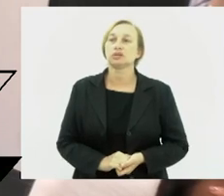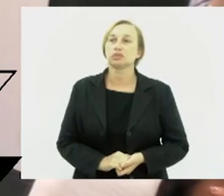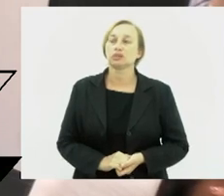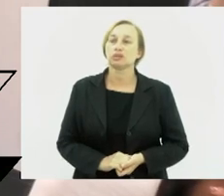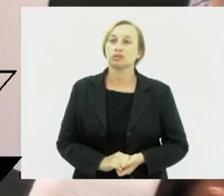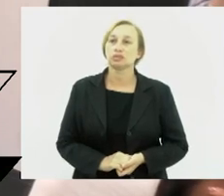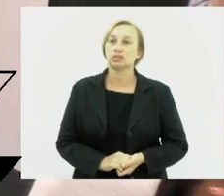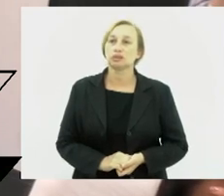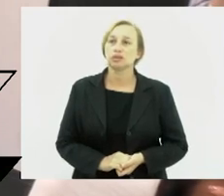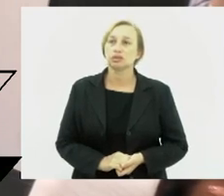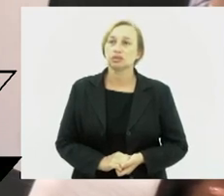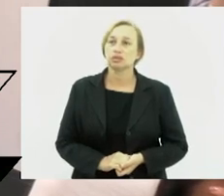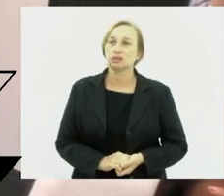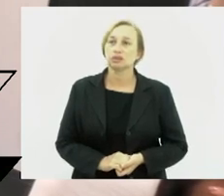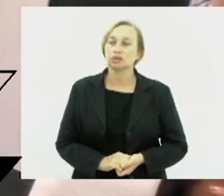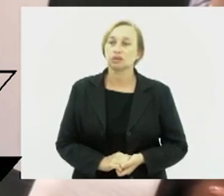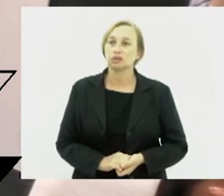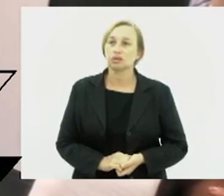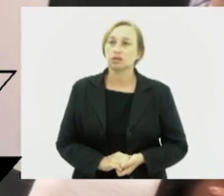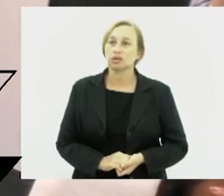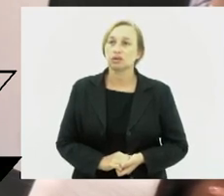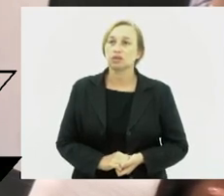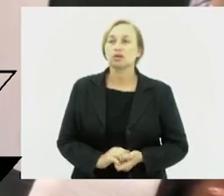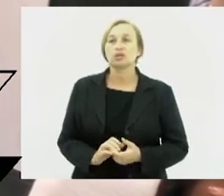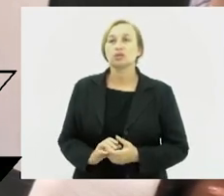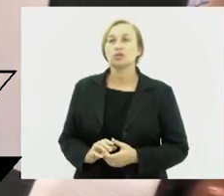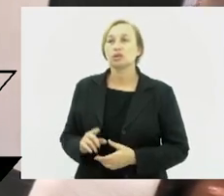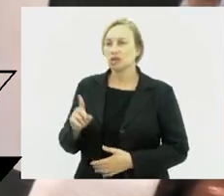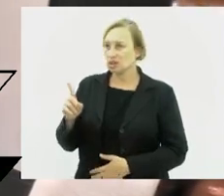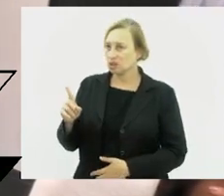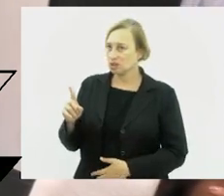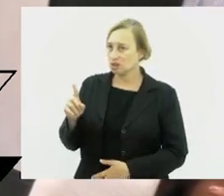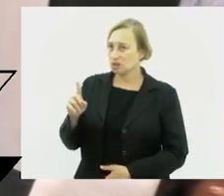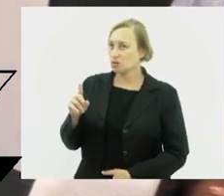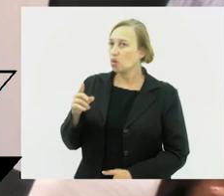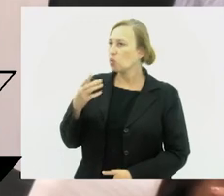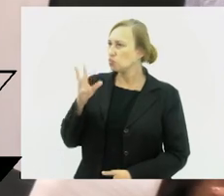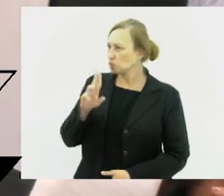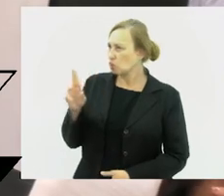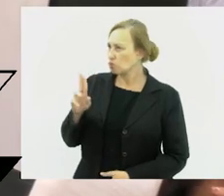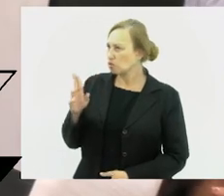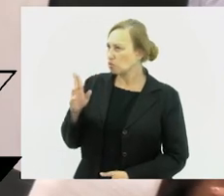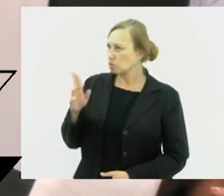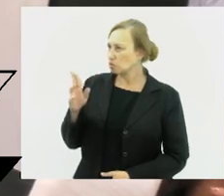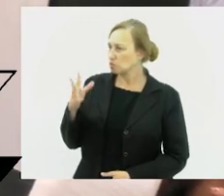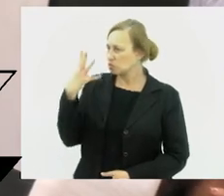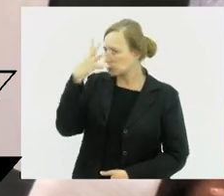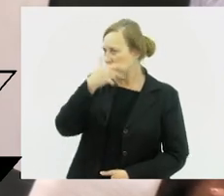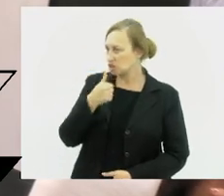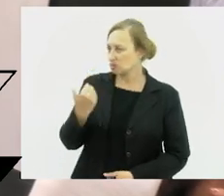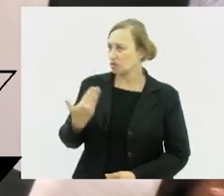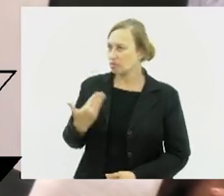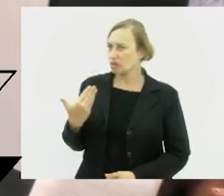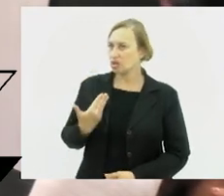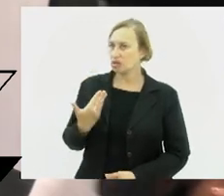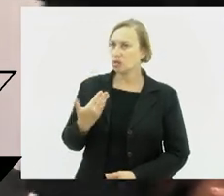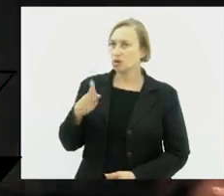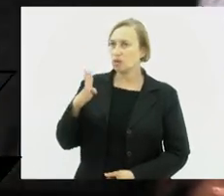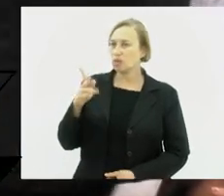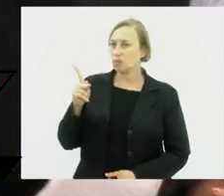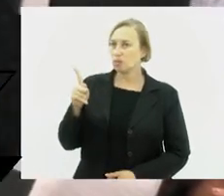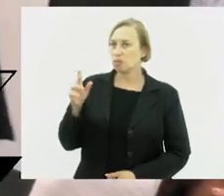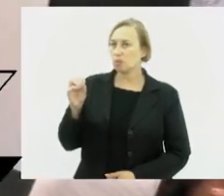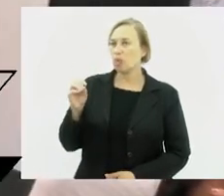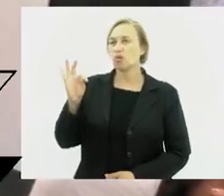do criador, que tem nome artístico, Ponce de Leão, bonito, e que falando que da questão